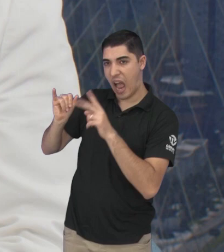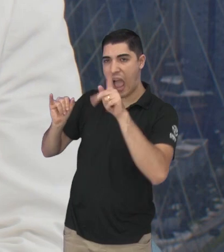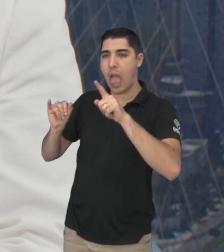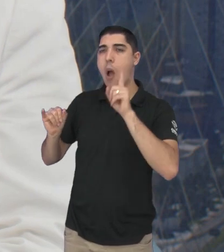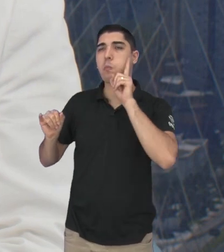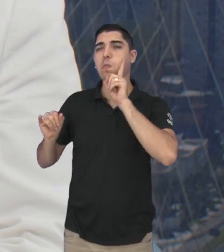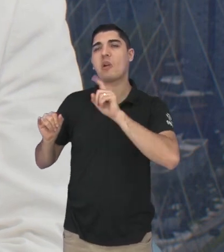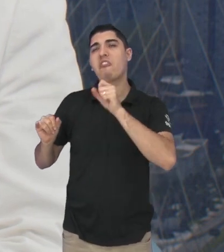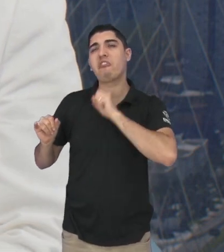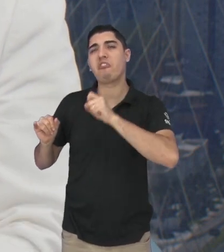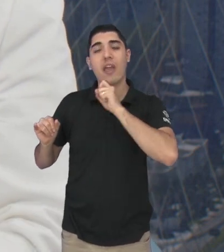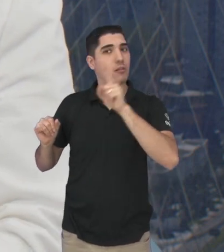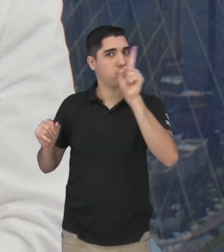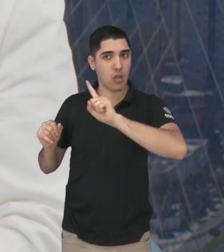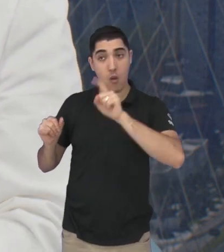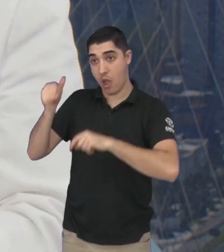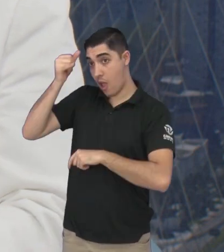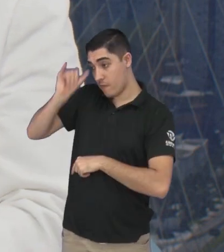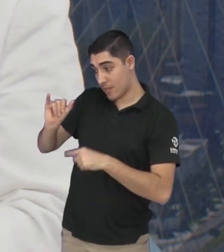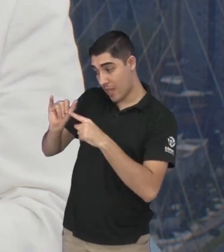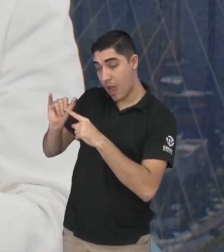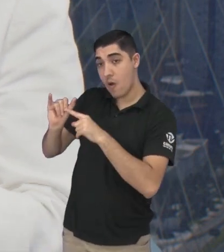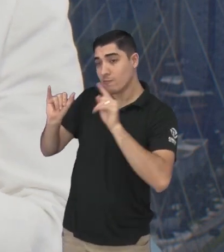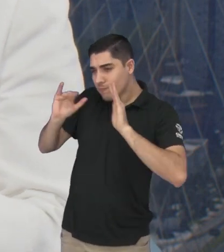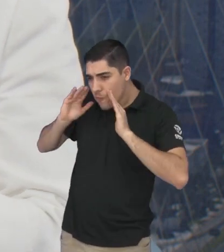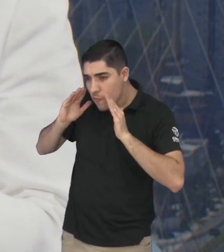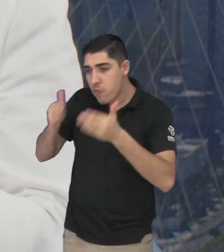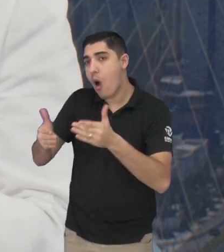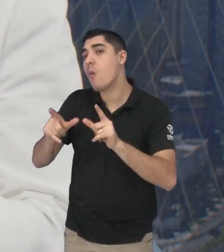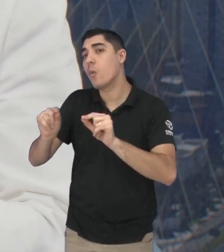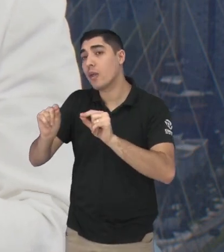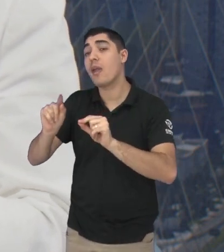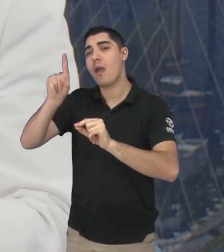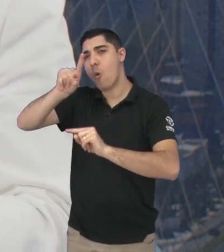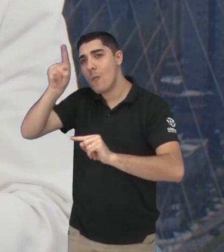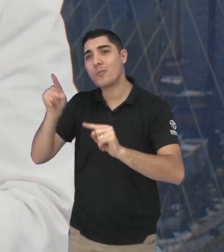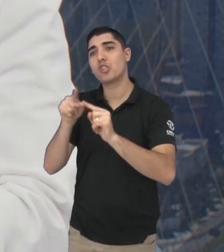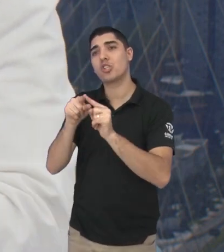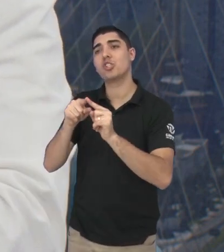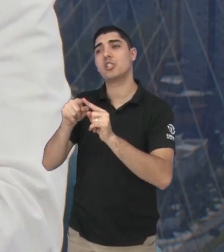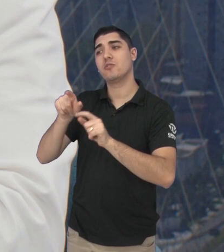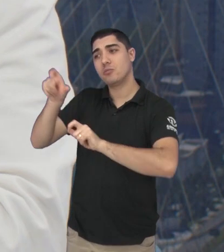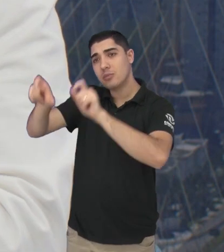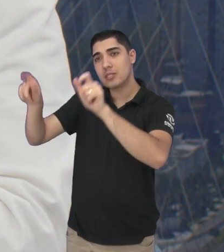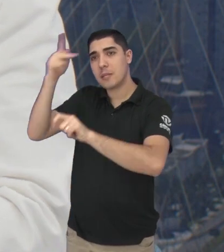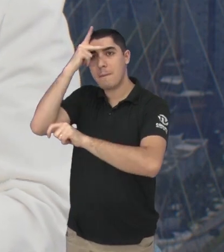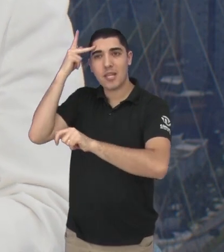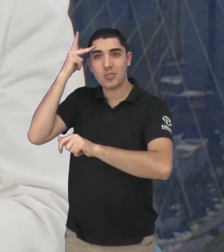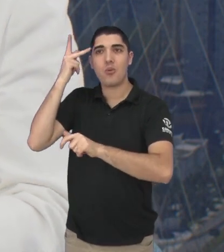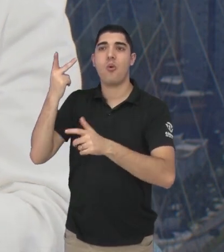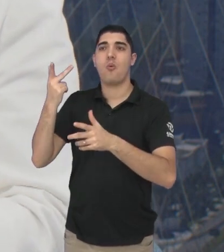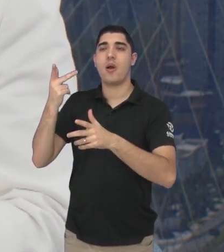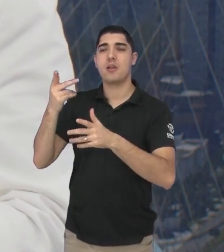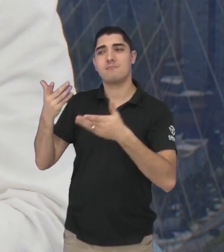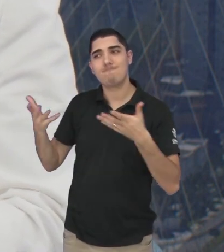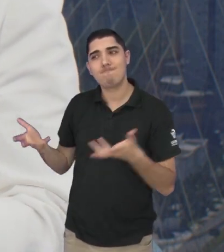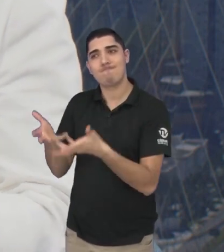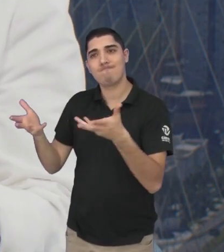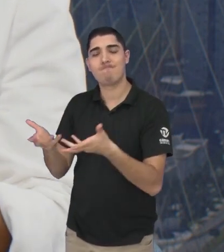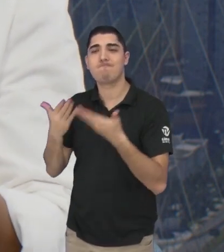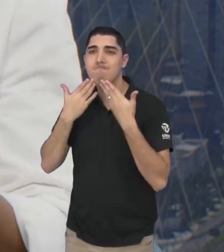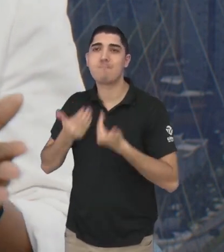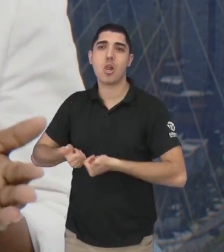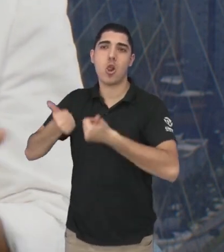porque prevenção sempre vai ter o foco e um objetivo de te trazer condições para você fazer as melhores escolhas, né? Vai trazer para